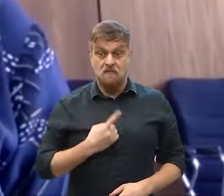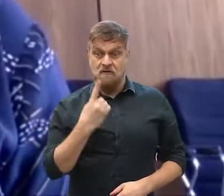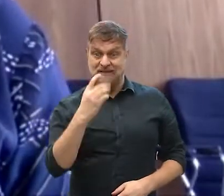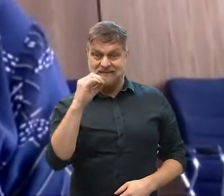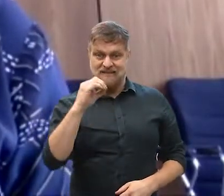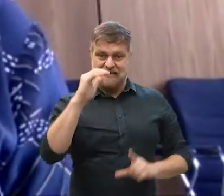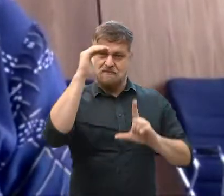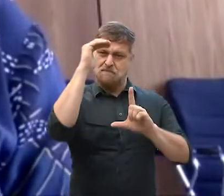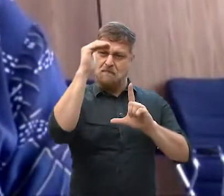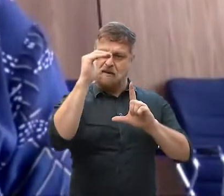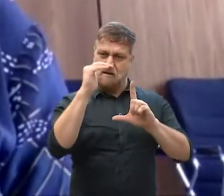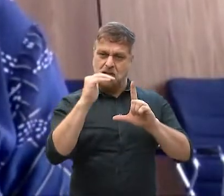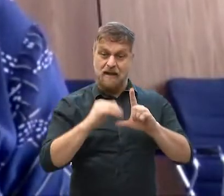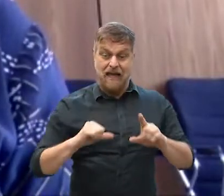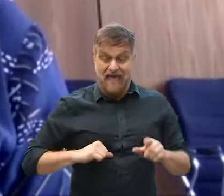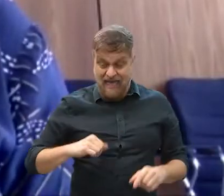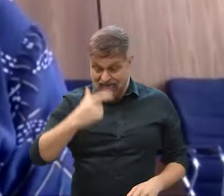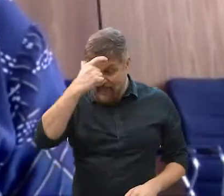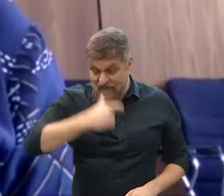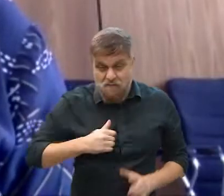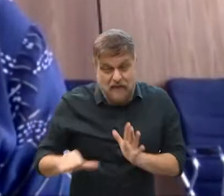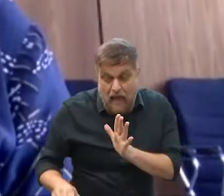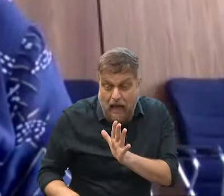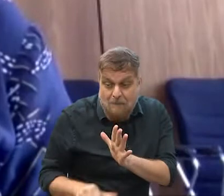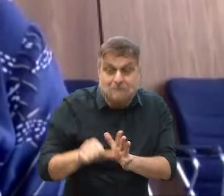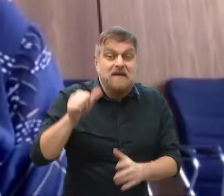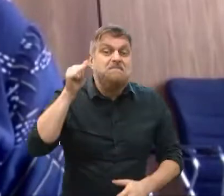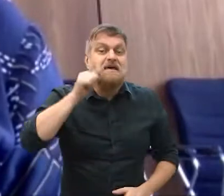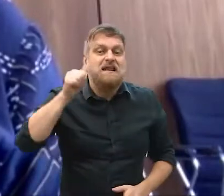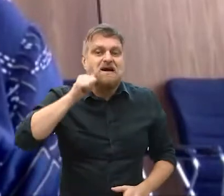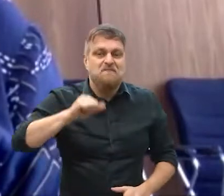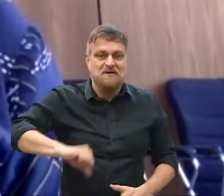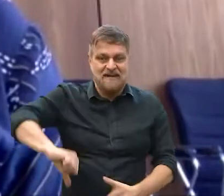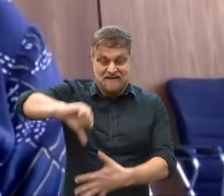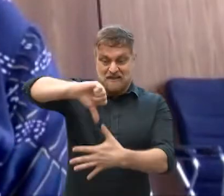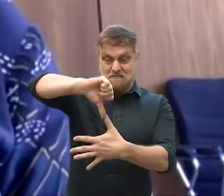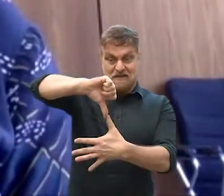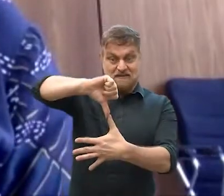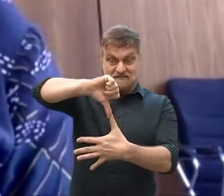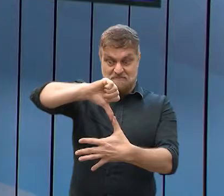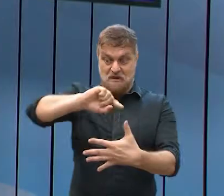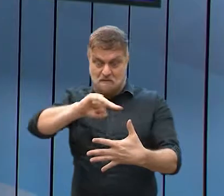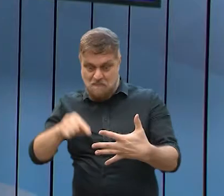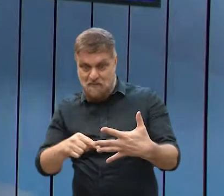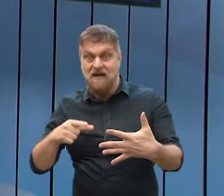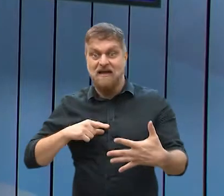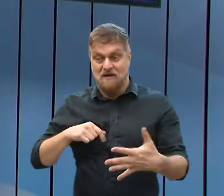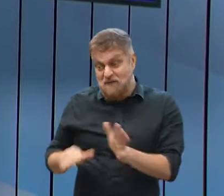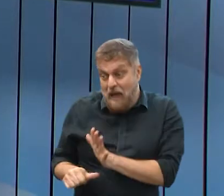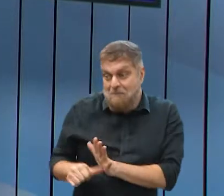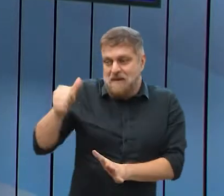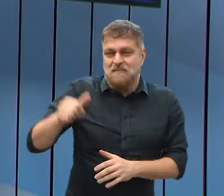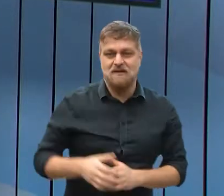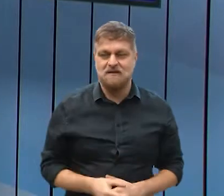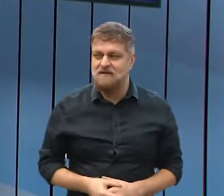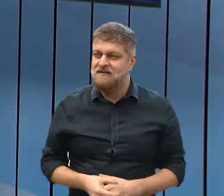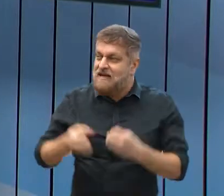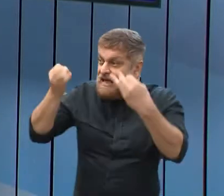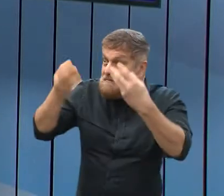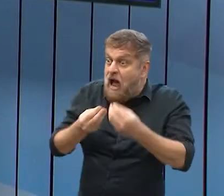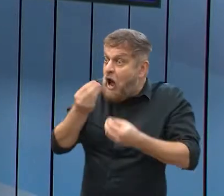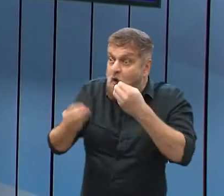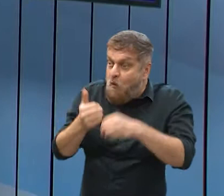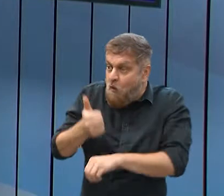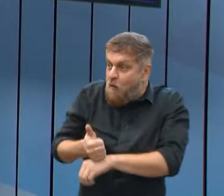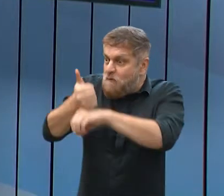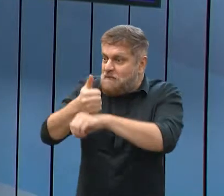entre os 10 finalistas, sendo a primeira mulher e a primeira sul-americana a chegar nessa final. Então fale um pouquinho mais a respeito dessa premiação,